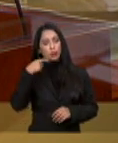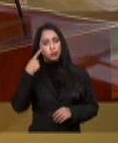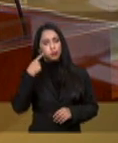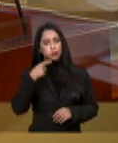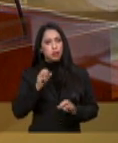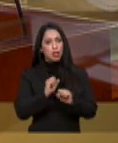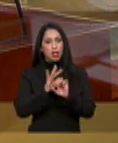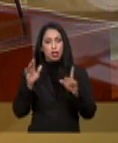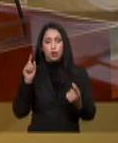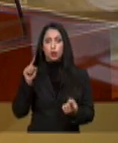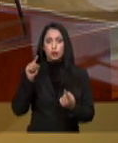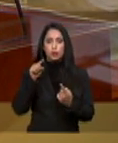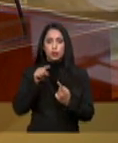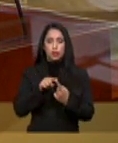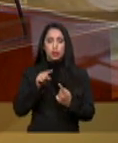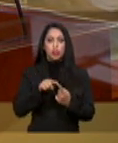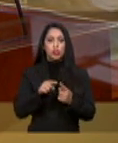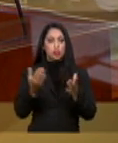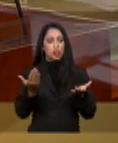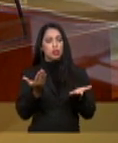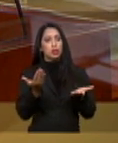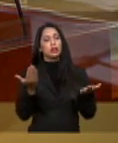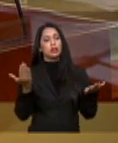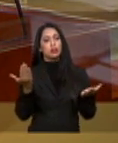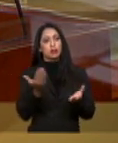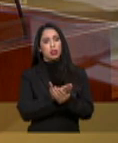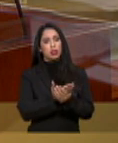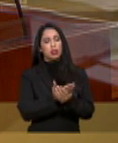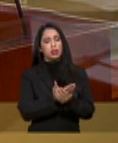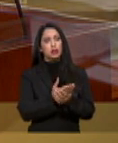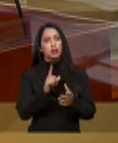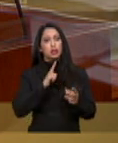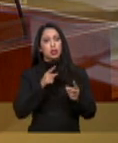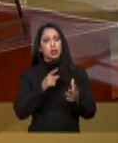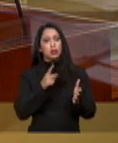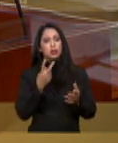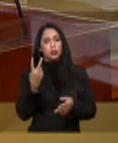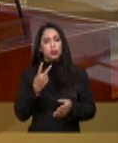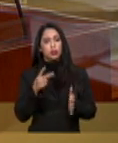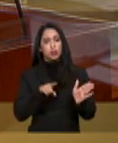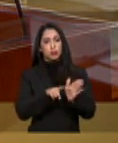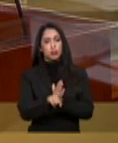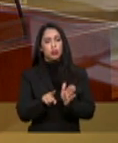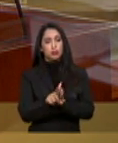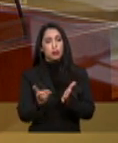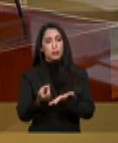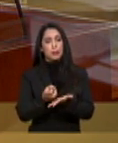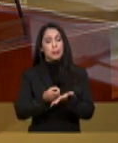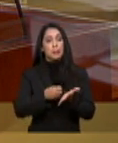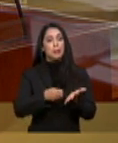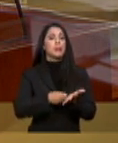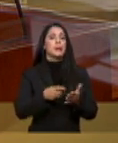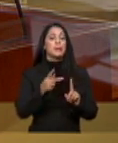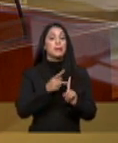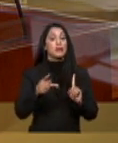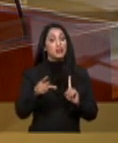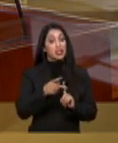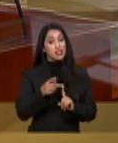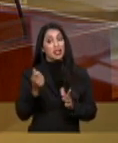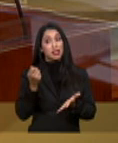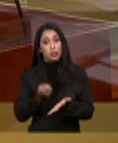clara, cabelos louros, lisos e compridos. Usa toga preta por cima da blusa branca. As contribuições previdenciárias são tributos? Bom,